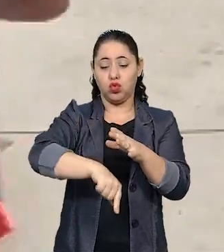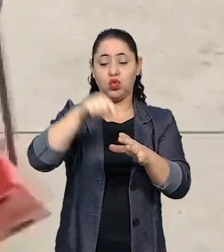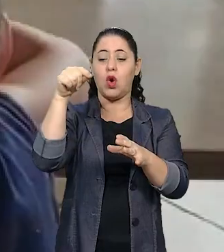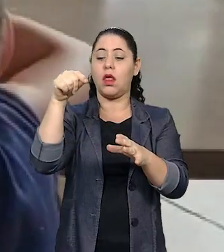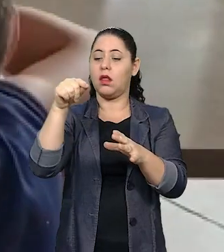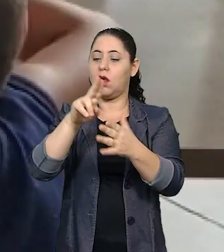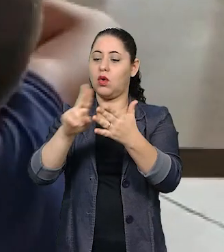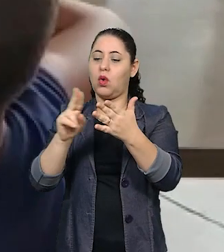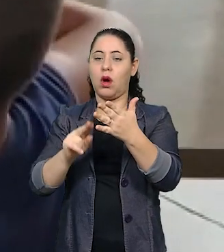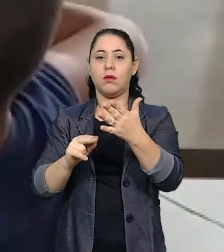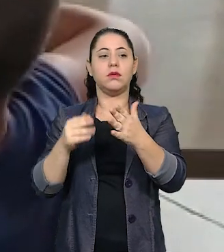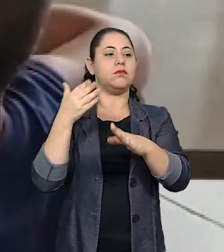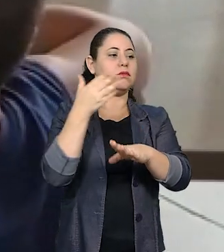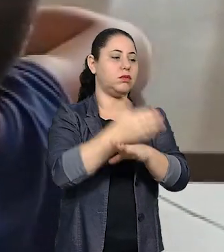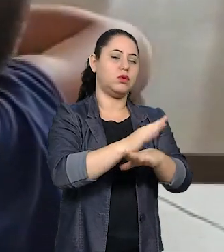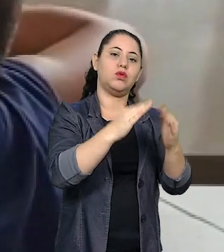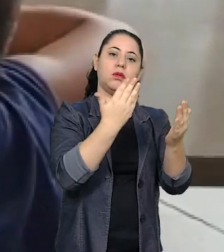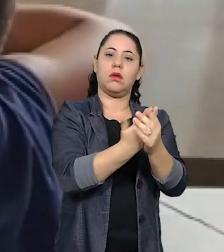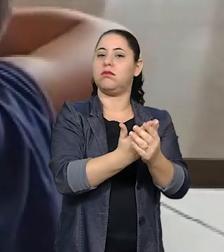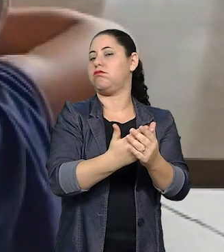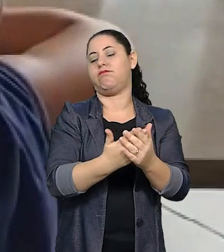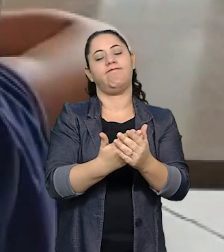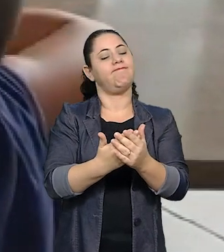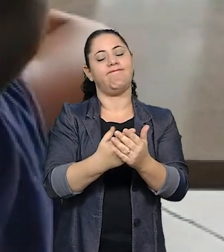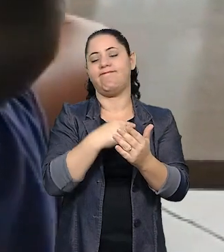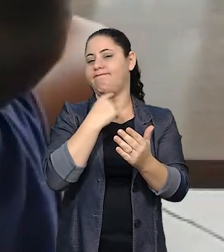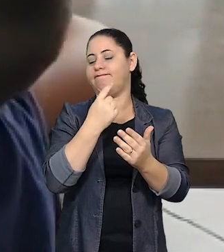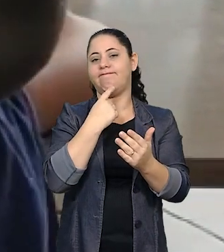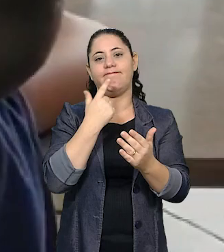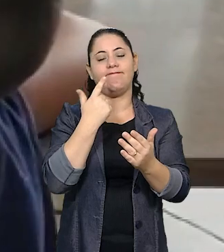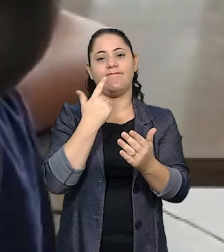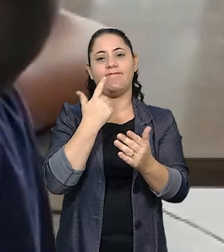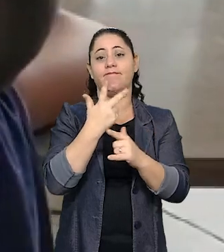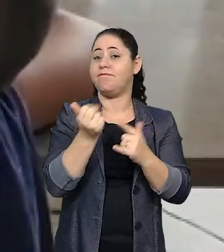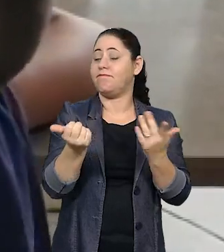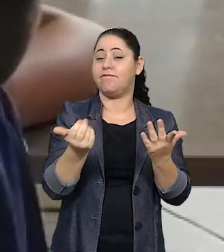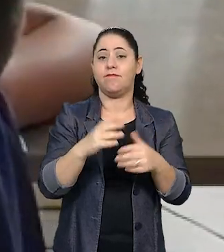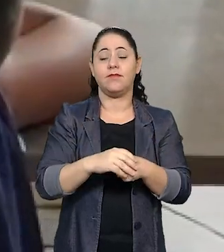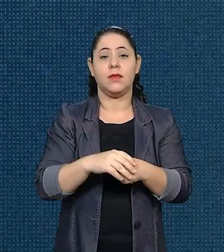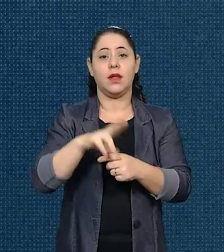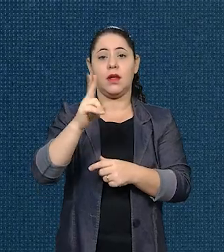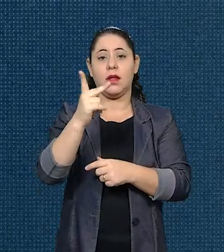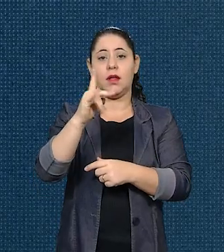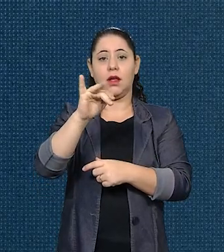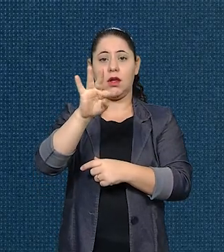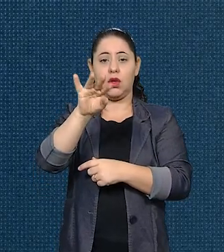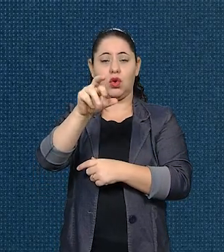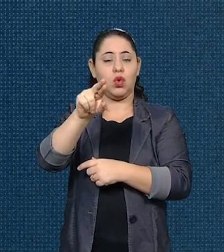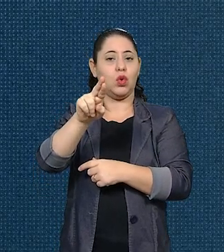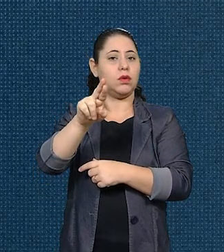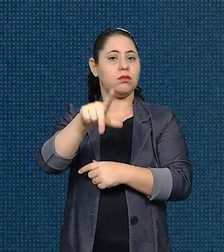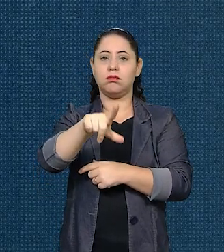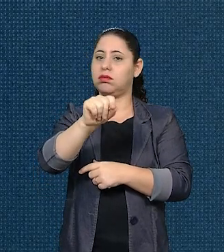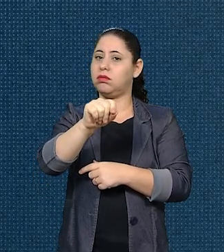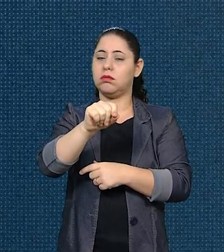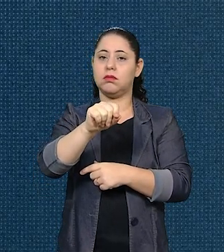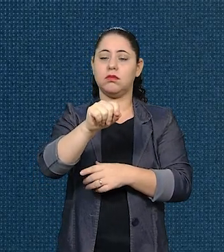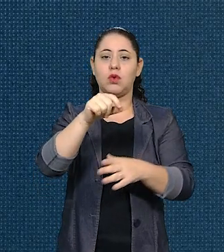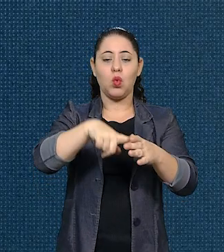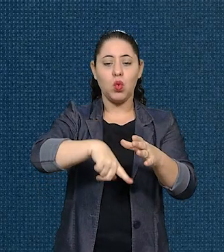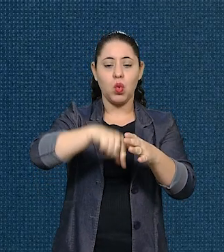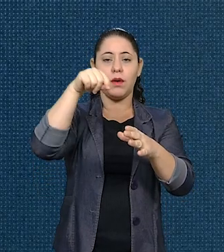ter. A família mora no município de Santa Luzia, Minas Gerais, onde rola um sorteio. Quem é escolhido vai para a